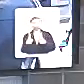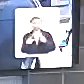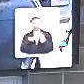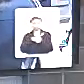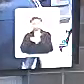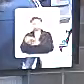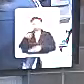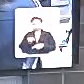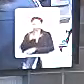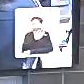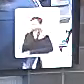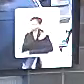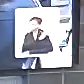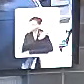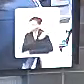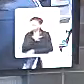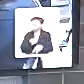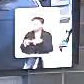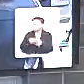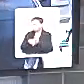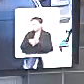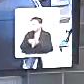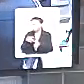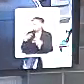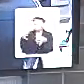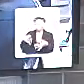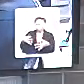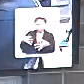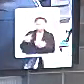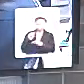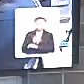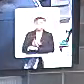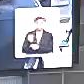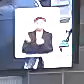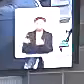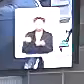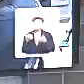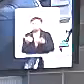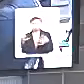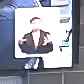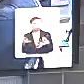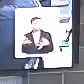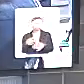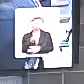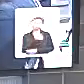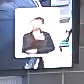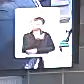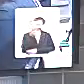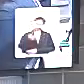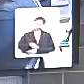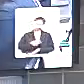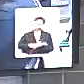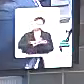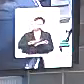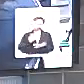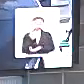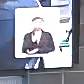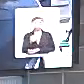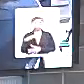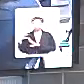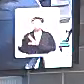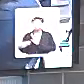né a fiscalização para ver se tá tudo certinho se tiver e tudo isso ó é grana né E E se tiver